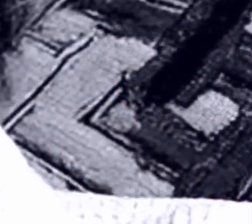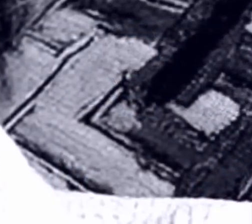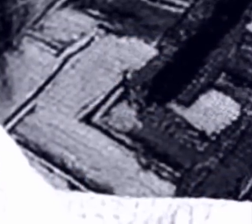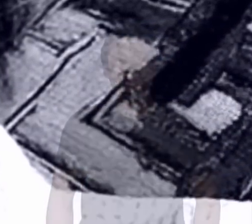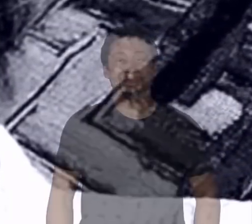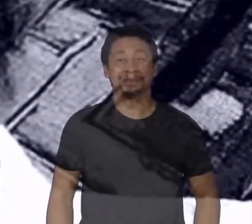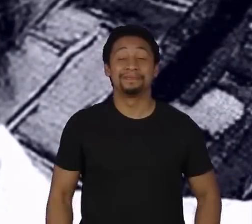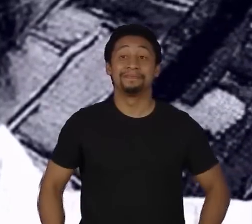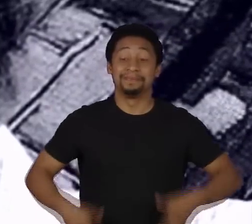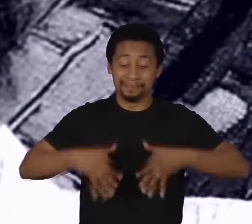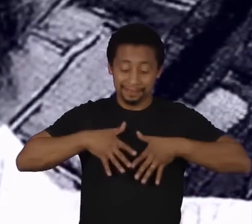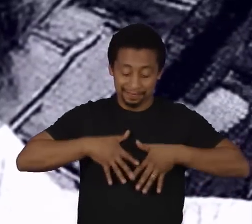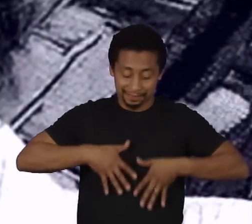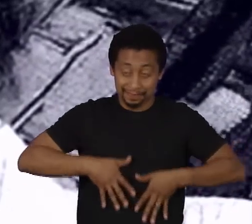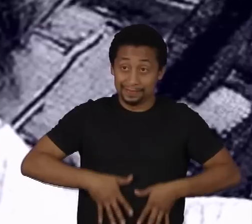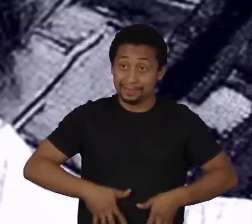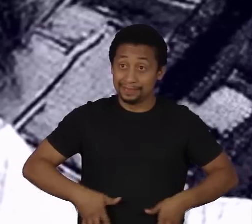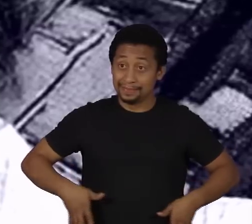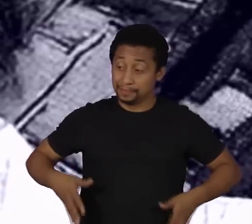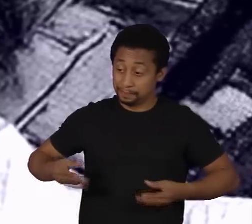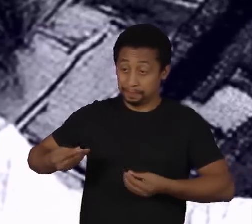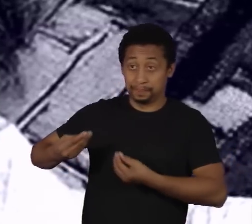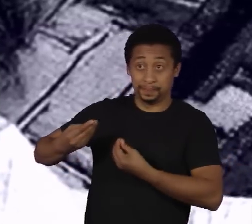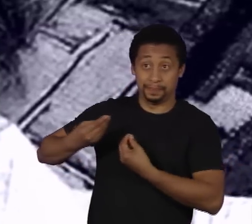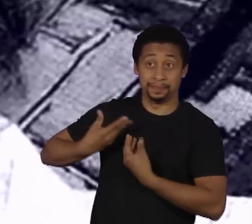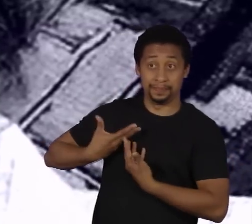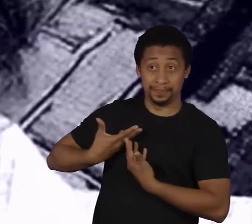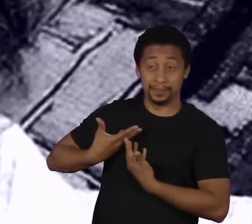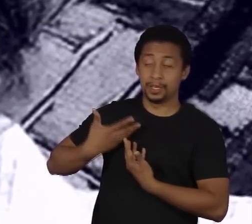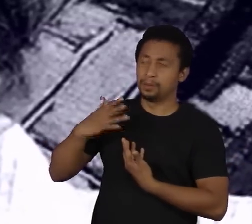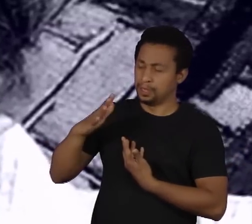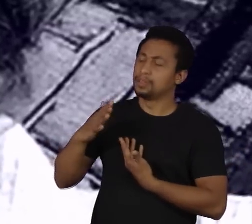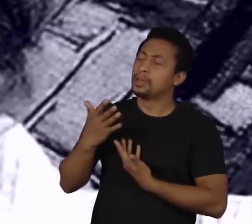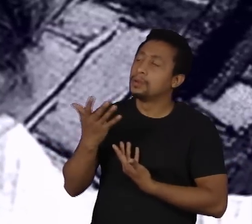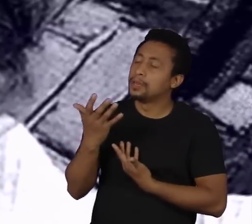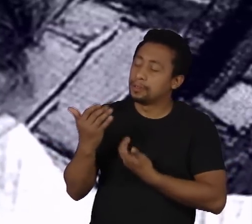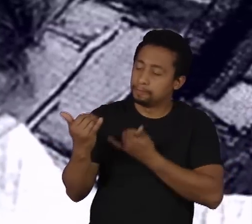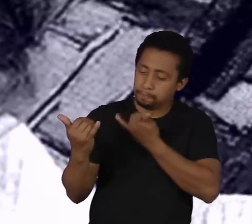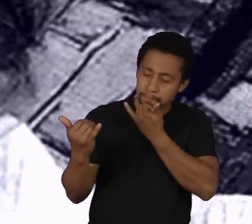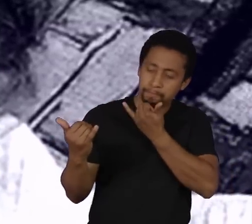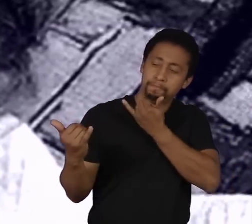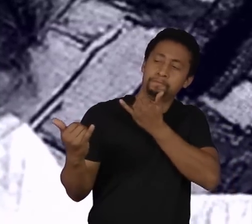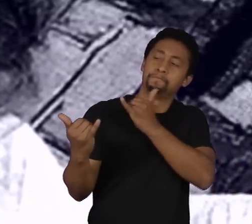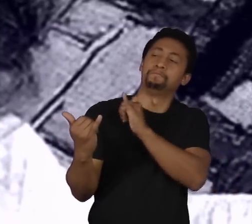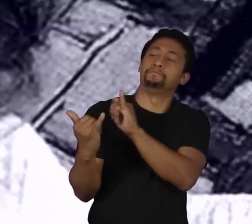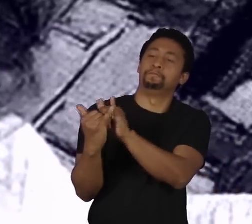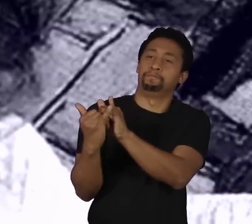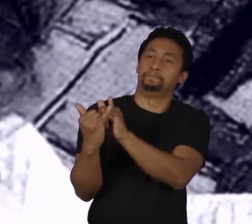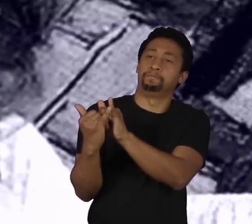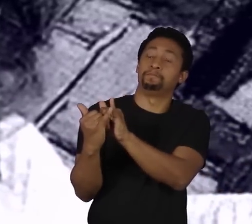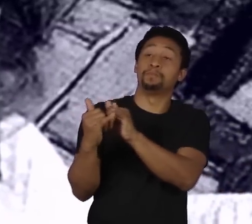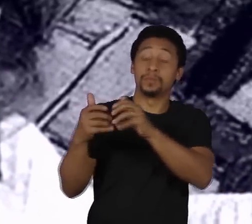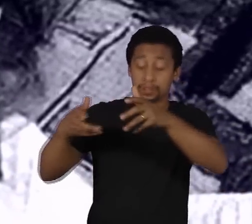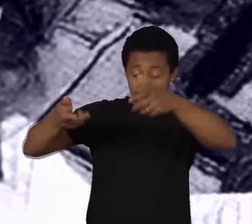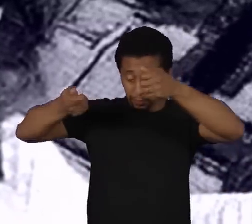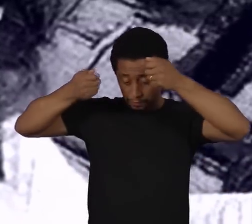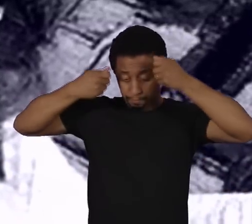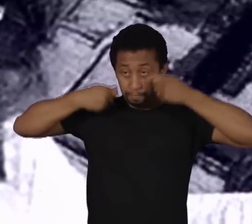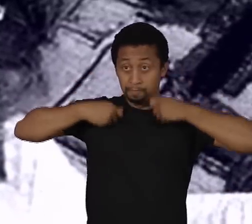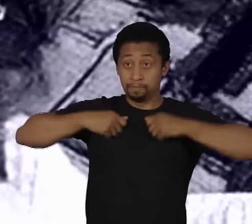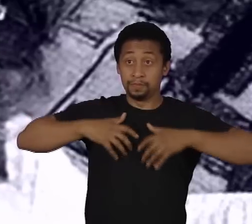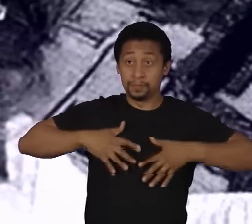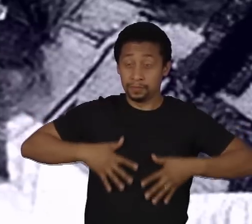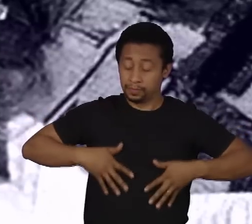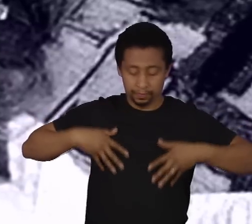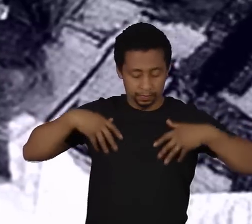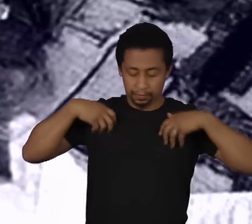Recebei esse vestido e me dai vosso perdão. Peguei o vestido, pus nesse prego